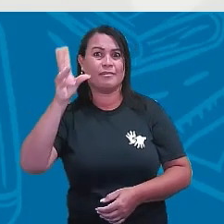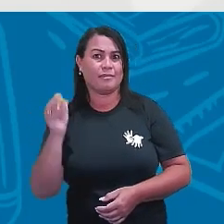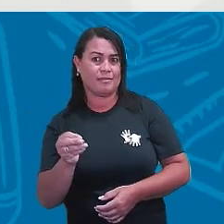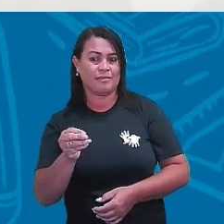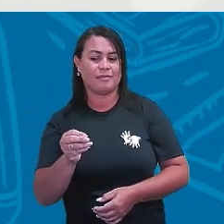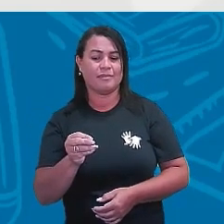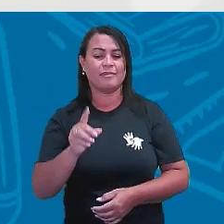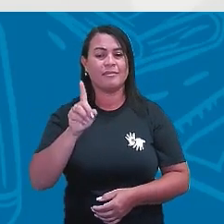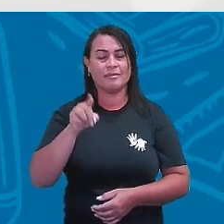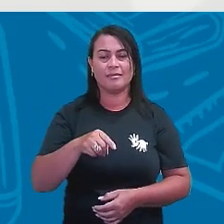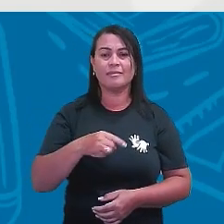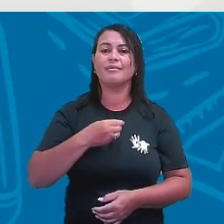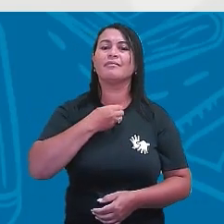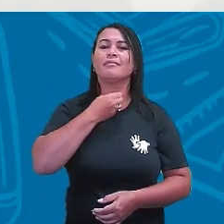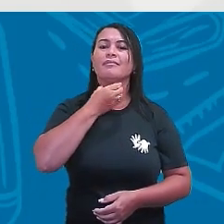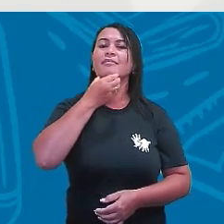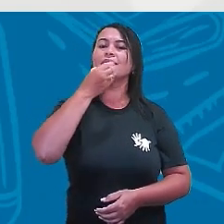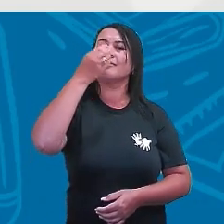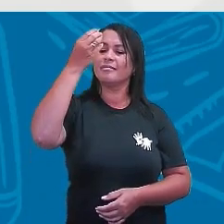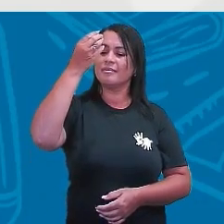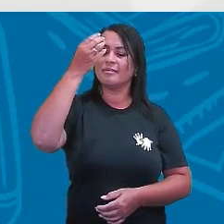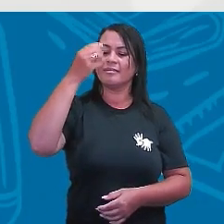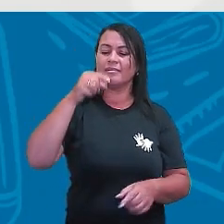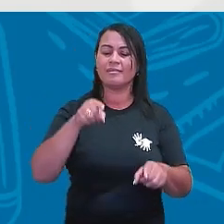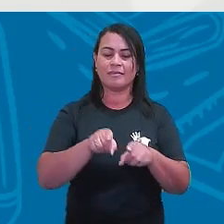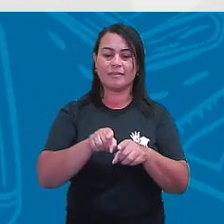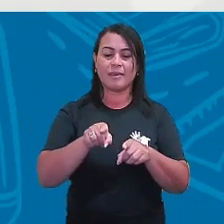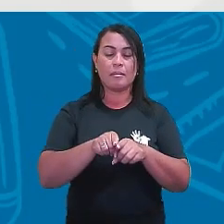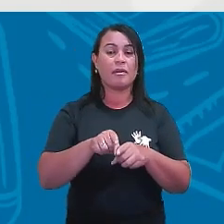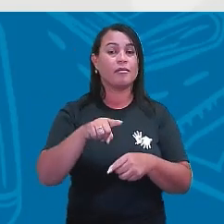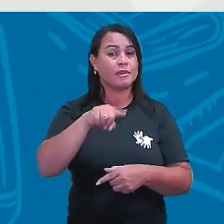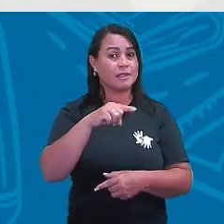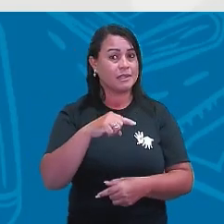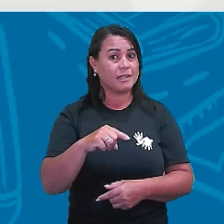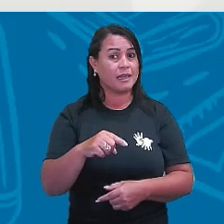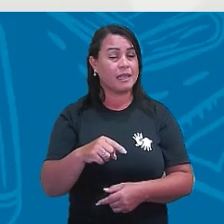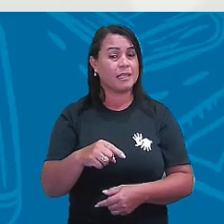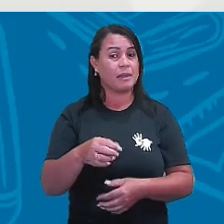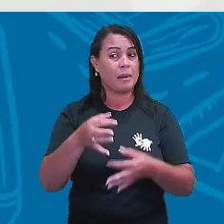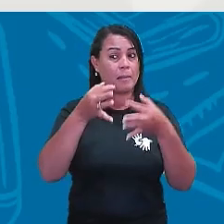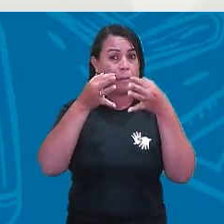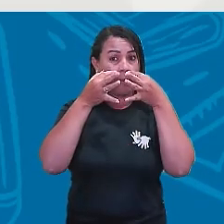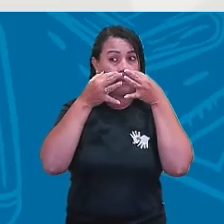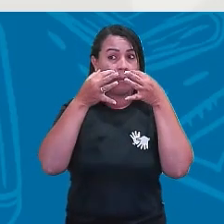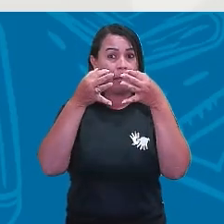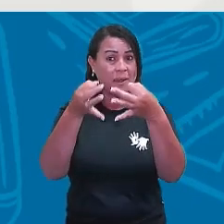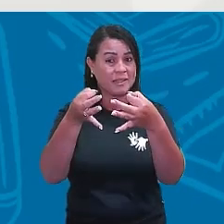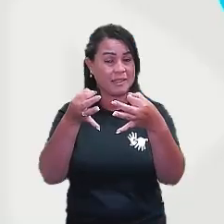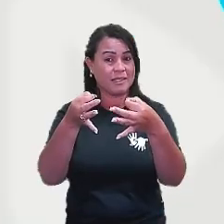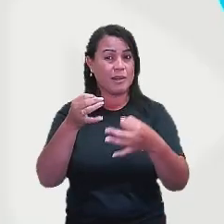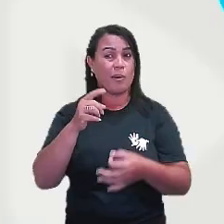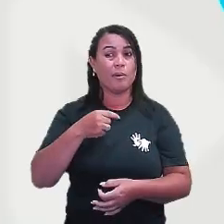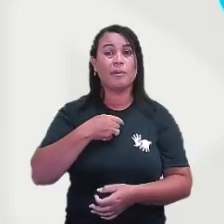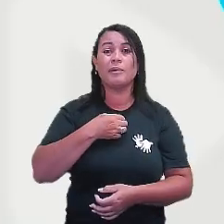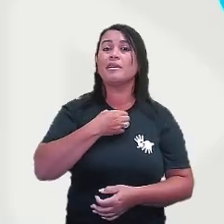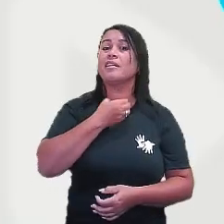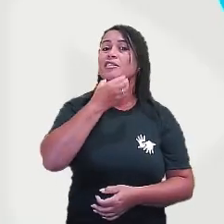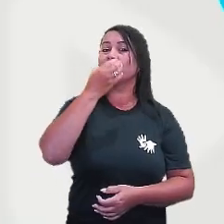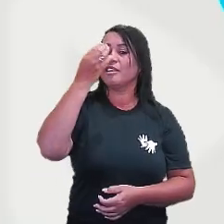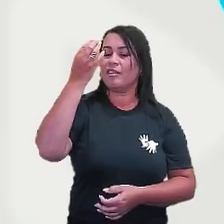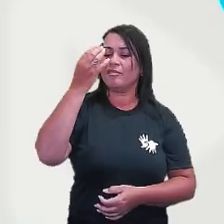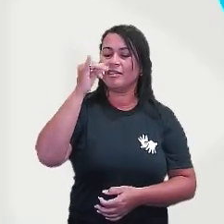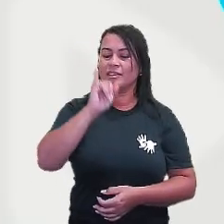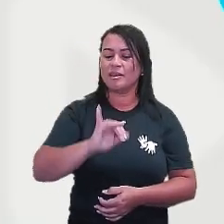africano. É a girafa. E mais uma vez, vocês vão prestar bem atenção à imagem da girafa.